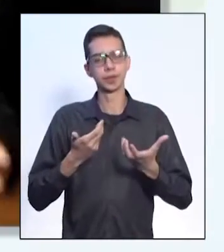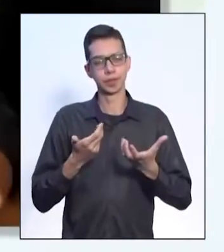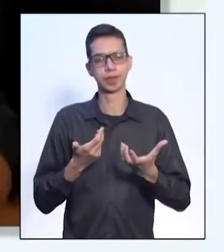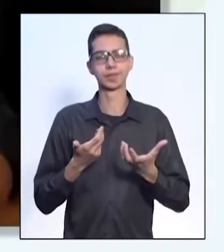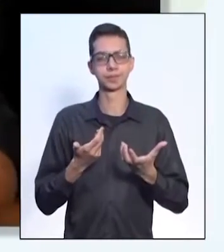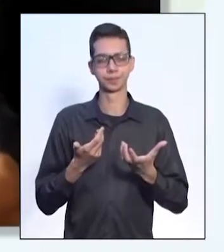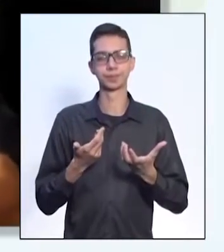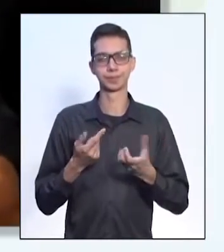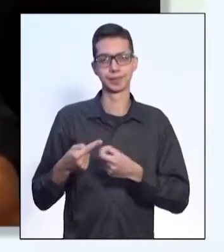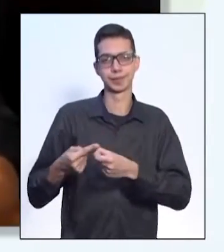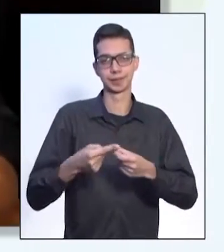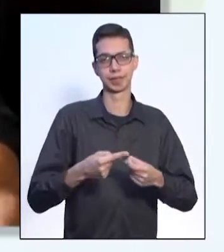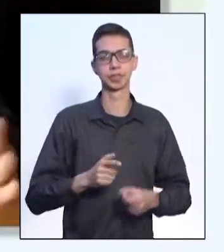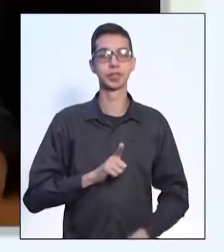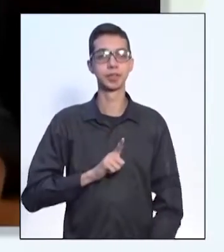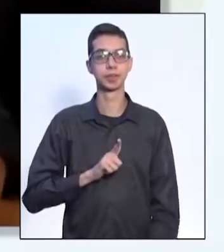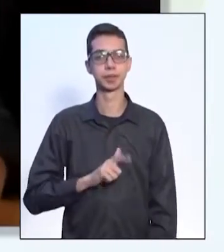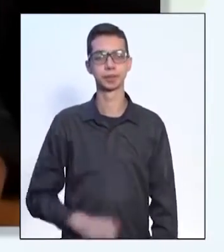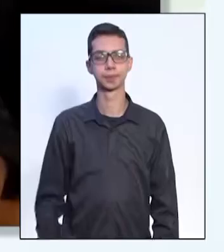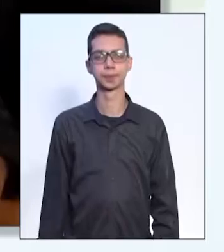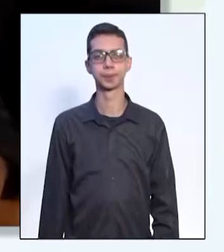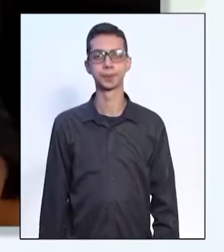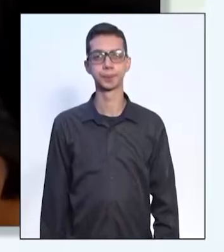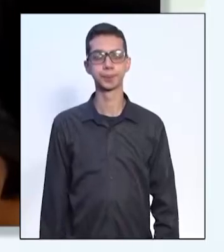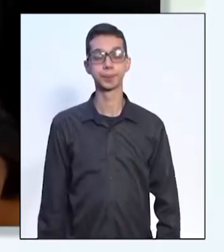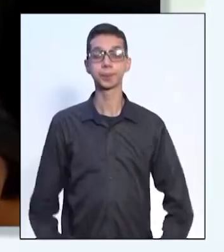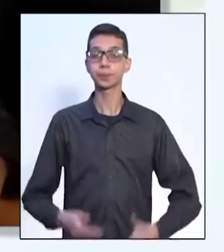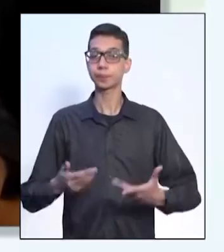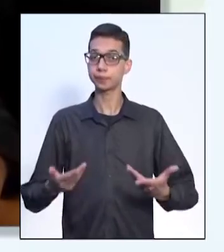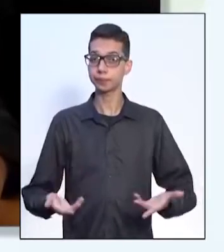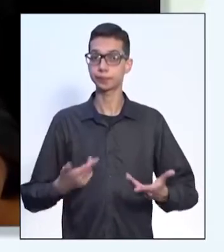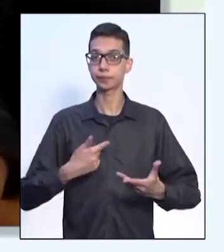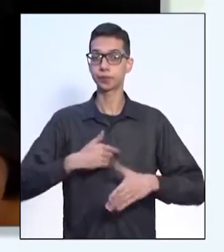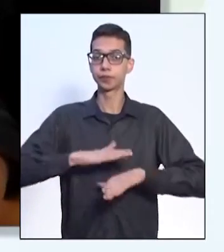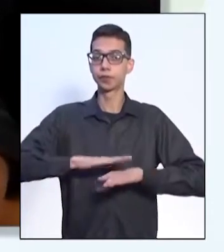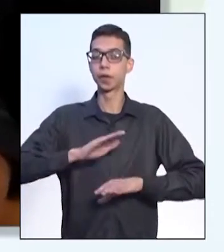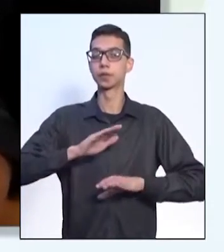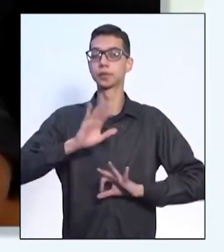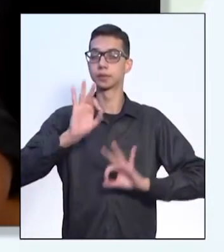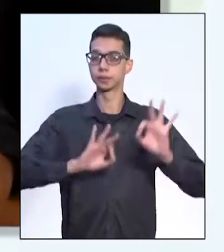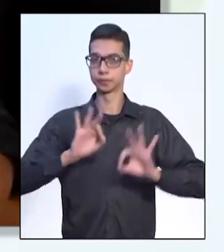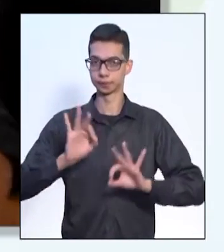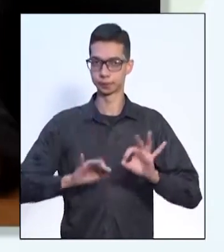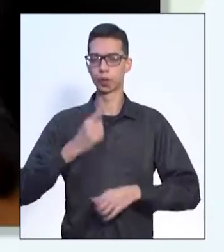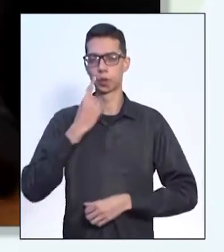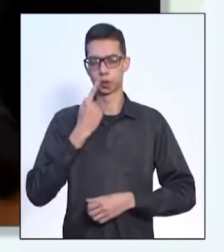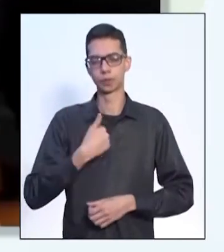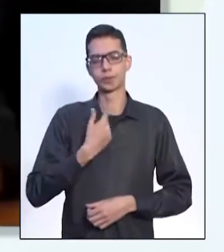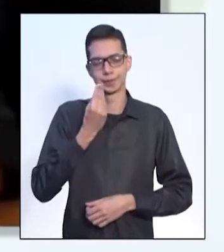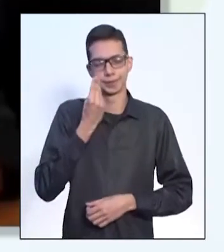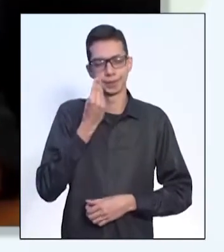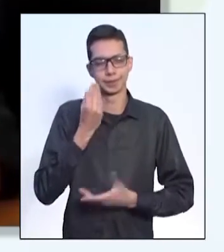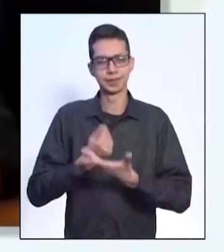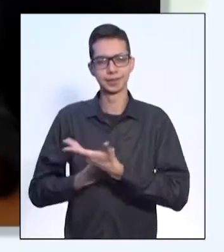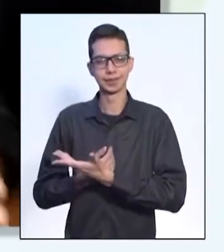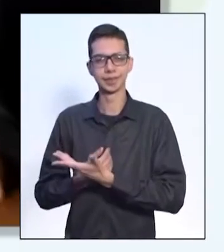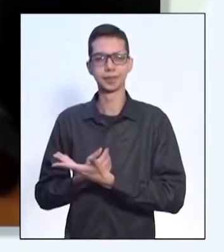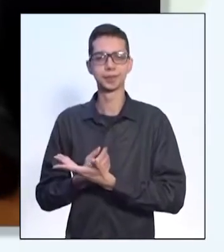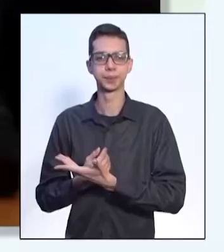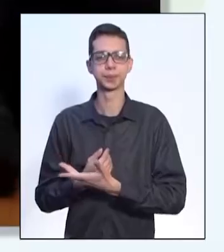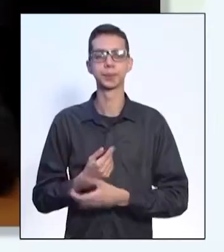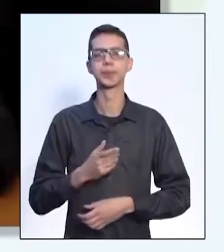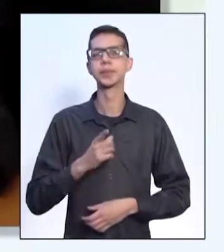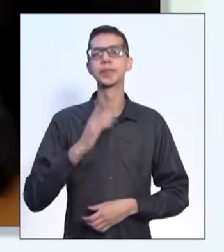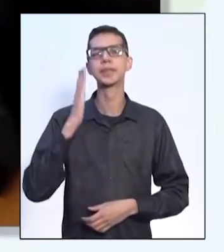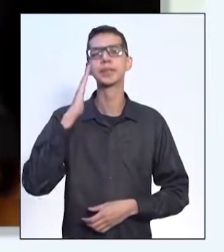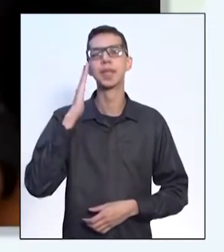na cidade. E eu vou fazer essa minha janela hackeada, vou tentar fazer ela como se fosse um cartão pop-up. Sabe esses